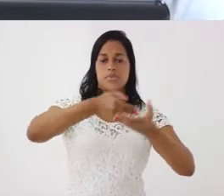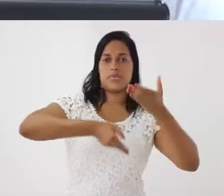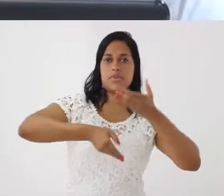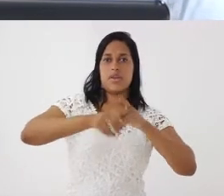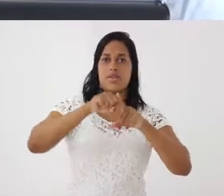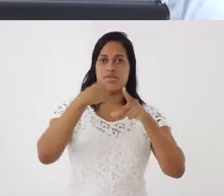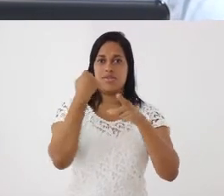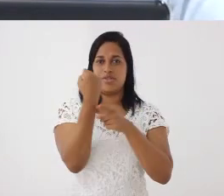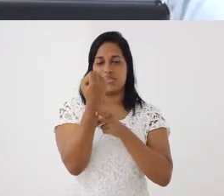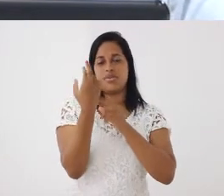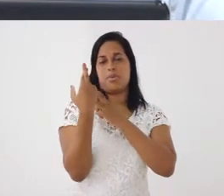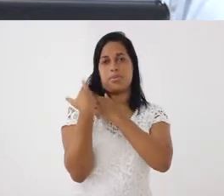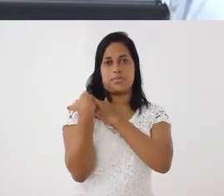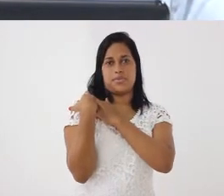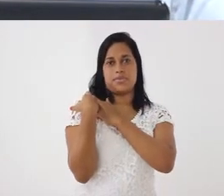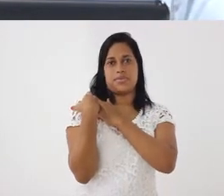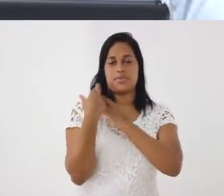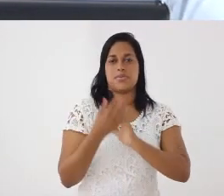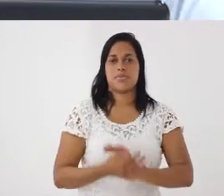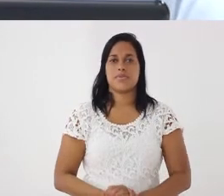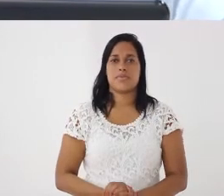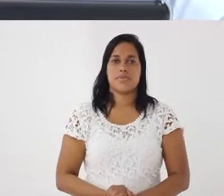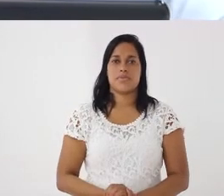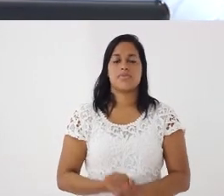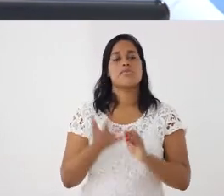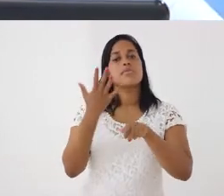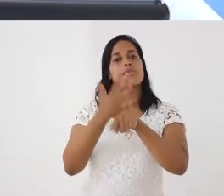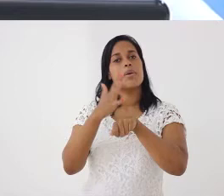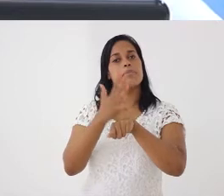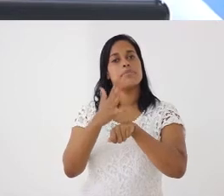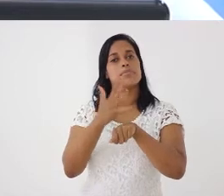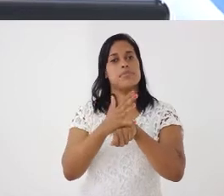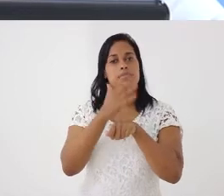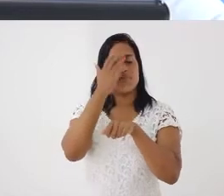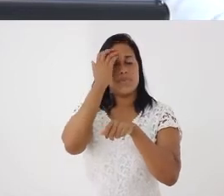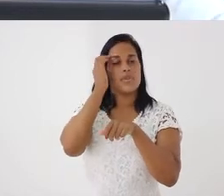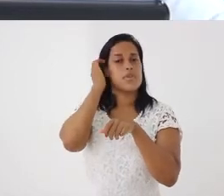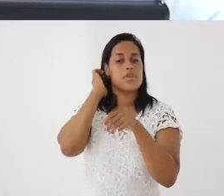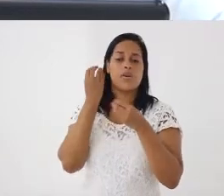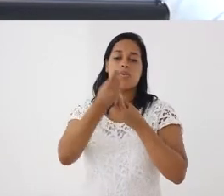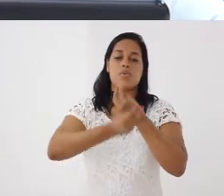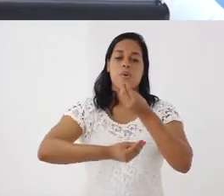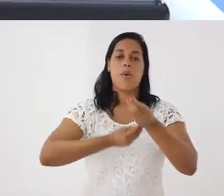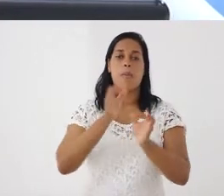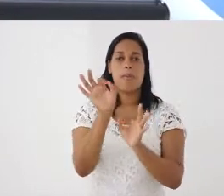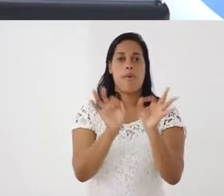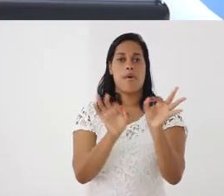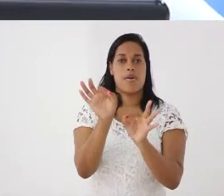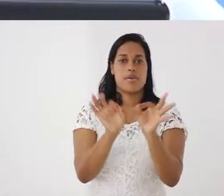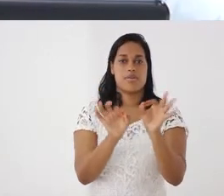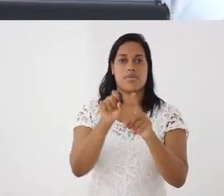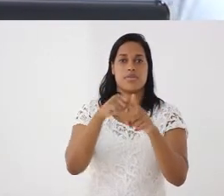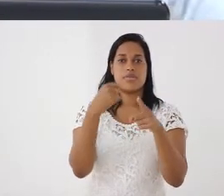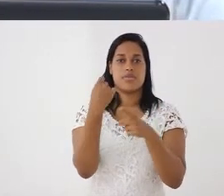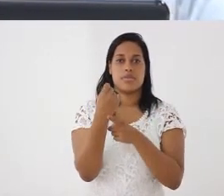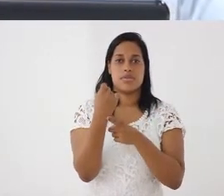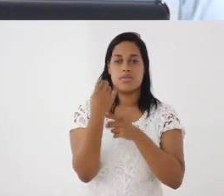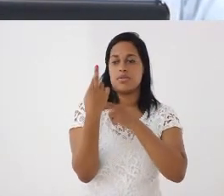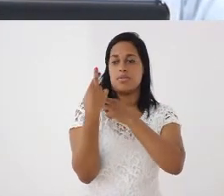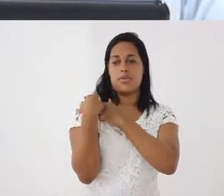é socialmente responsável. E na prática, como uma organização pode se tornar